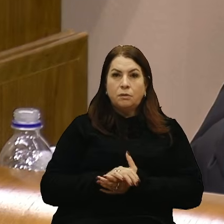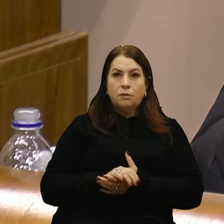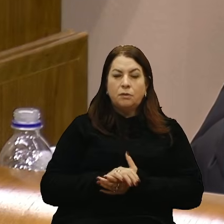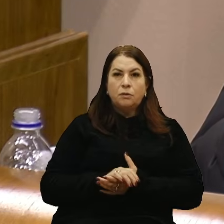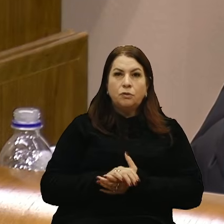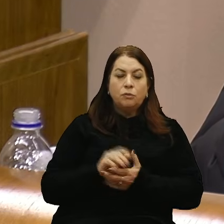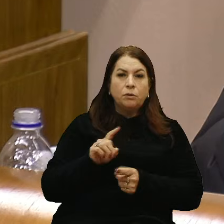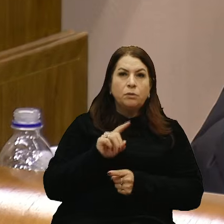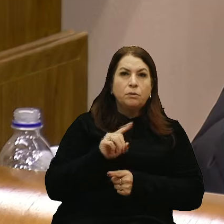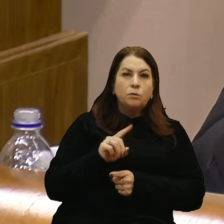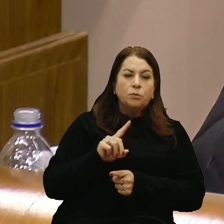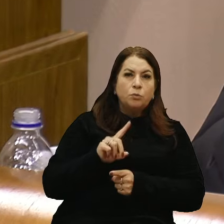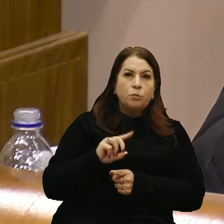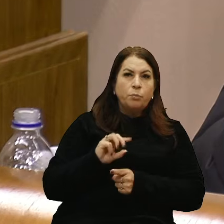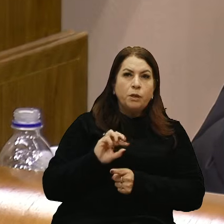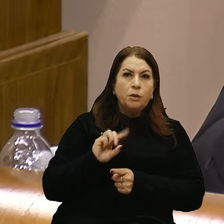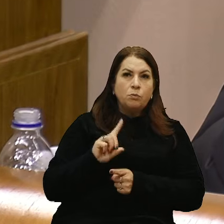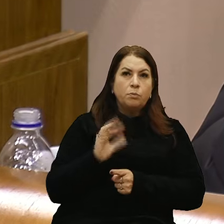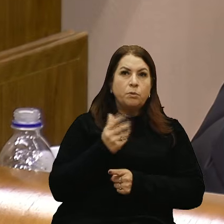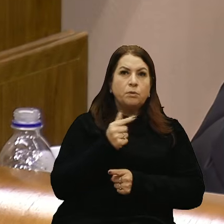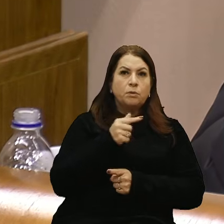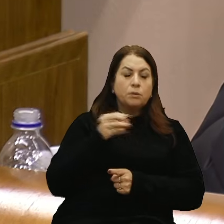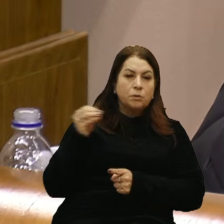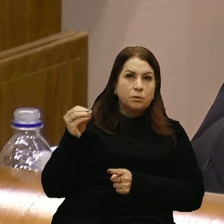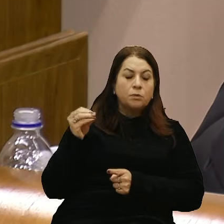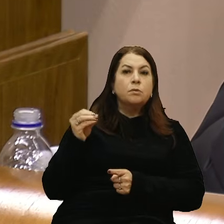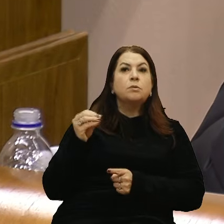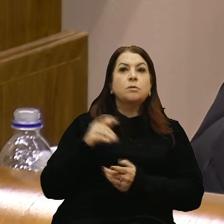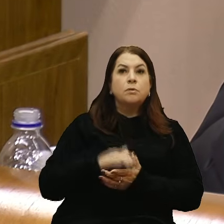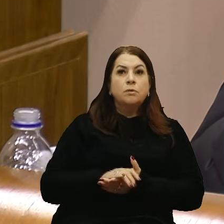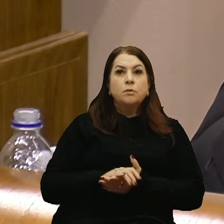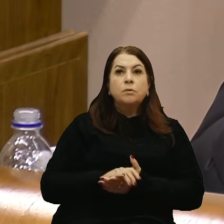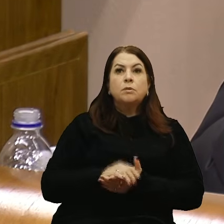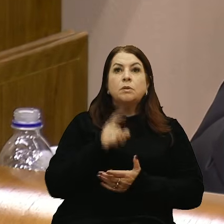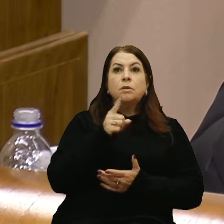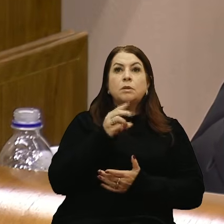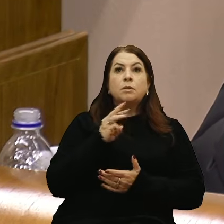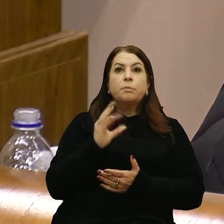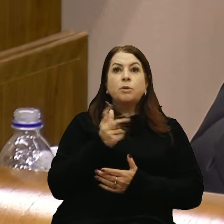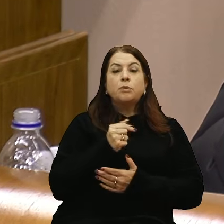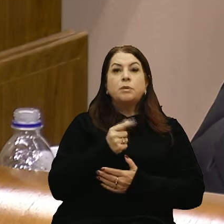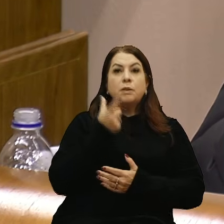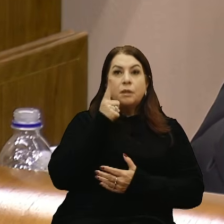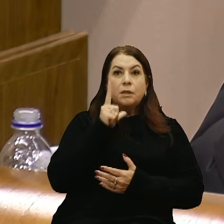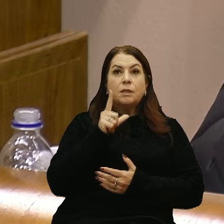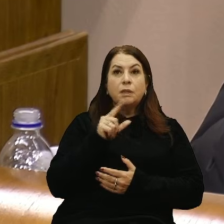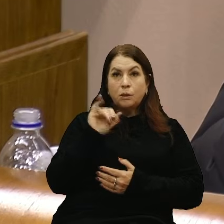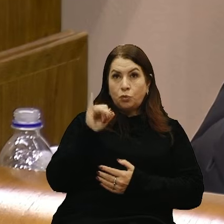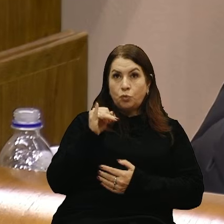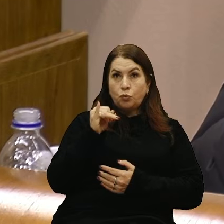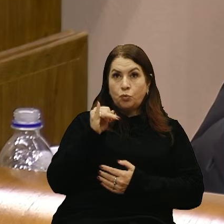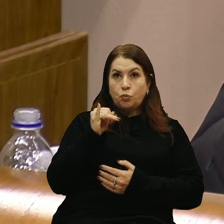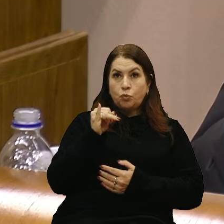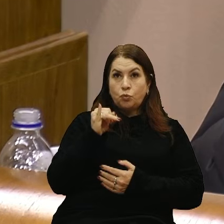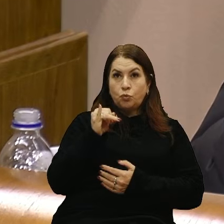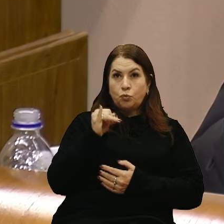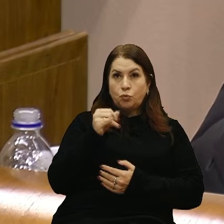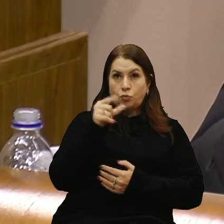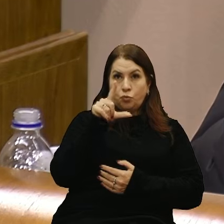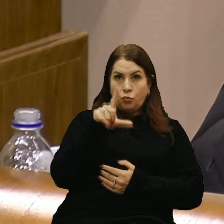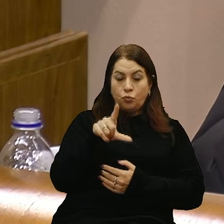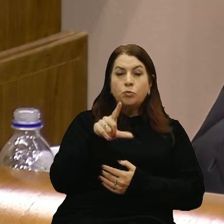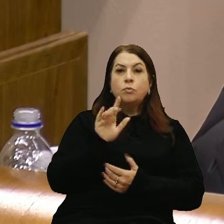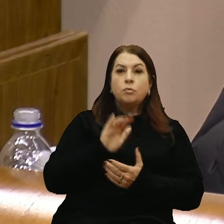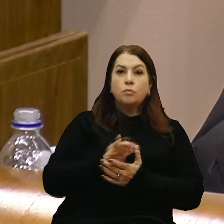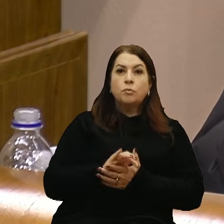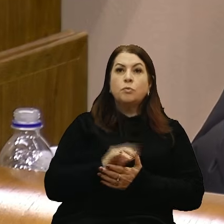1.700.000. Claro, menos os 13 milhões que nós recebemos em junho, em